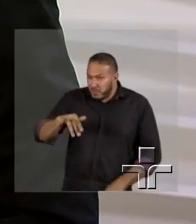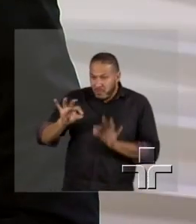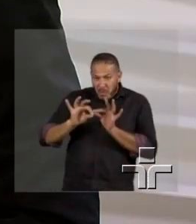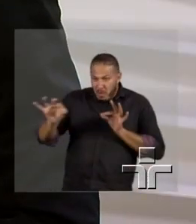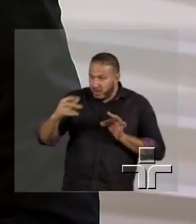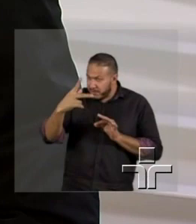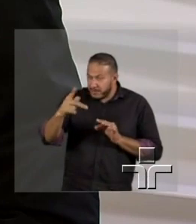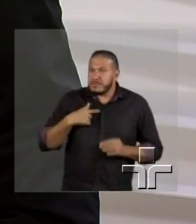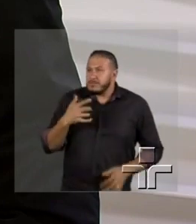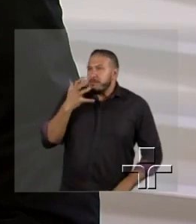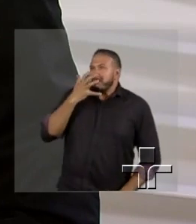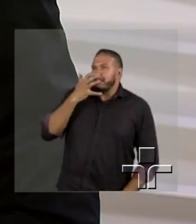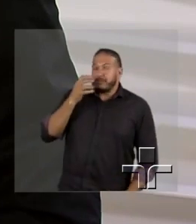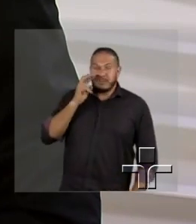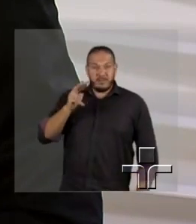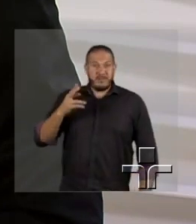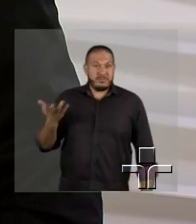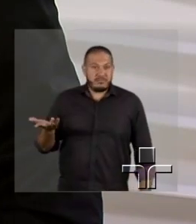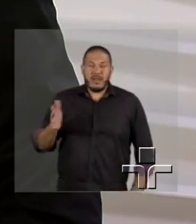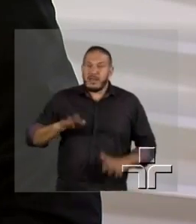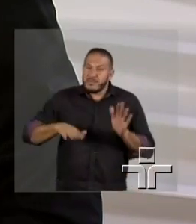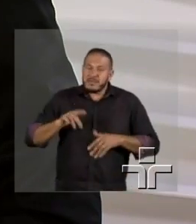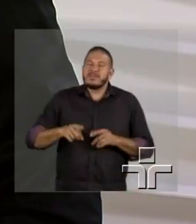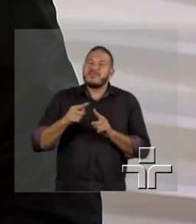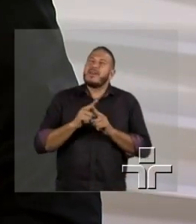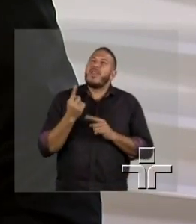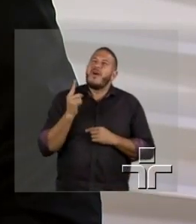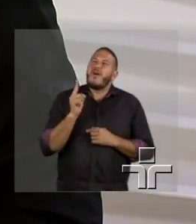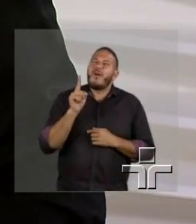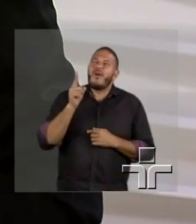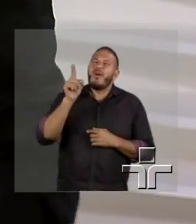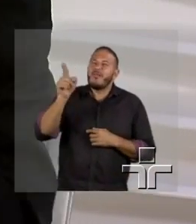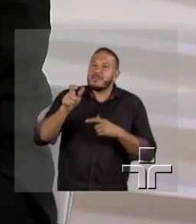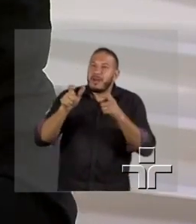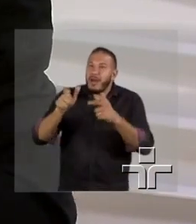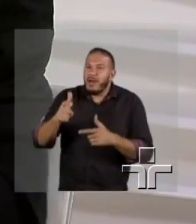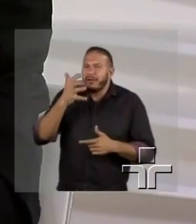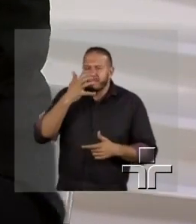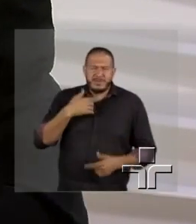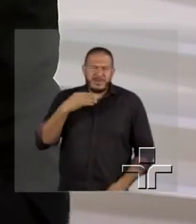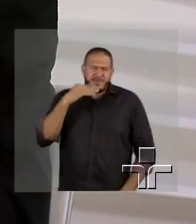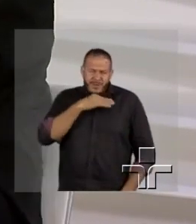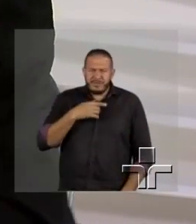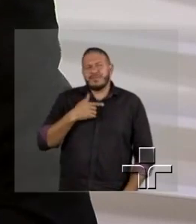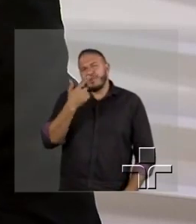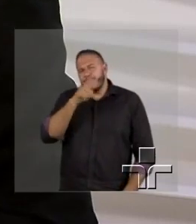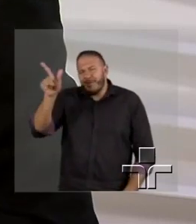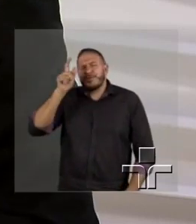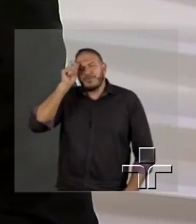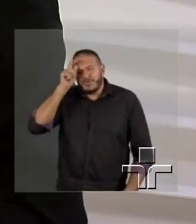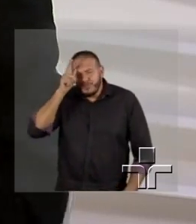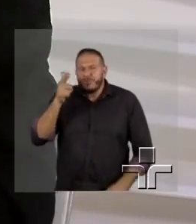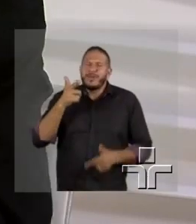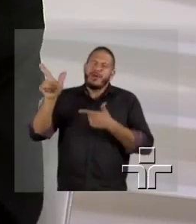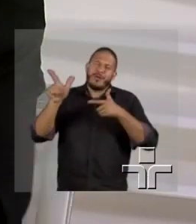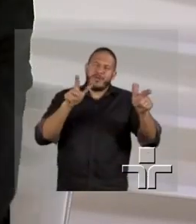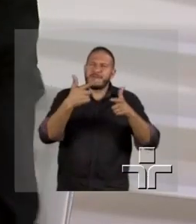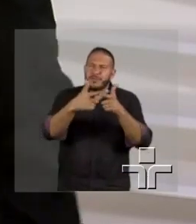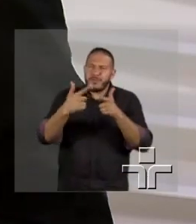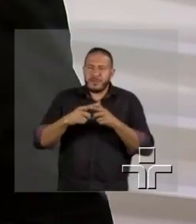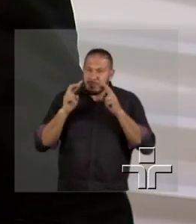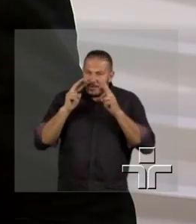eu vou mais para acompanhar os amigos, conversar, oportunidade para ir conversando. Durante 3 noites a gente caminha lá. Não caminha de